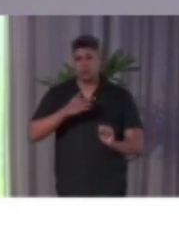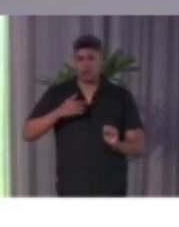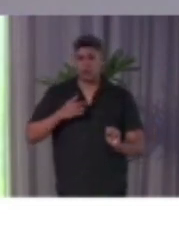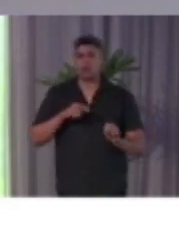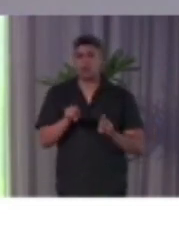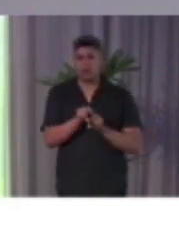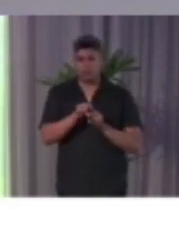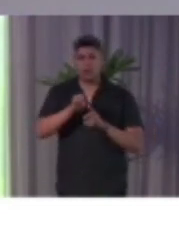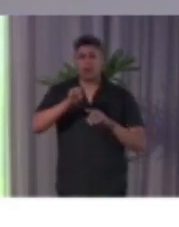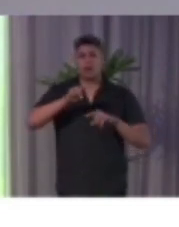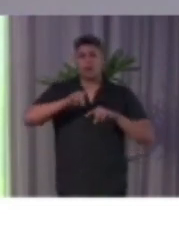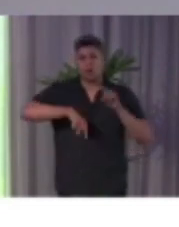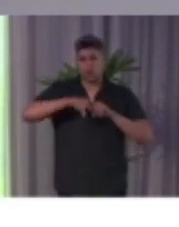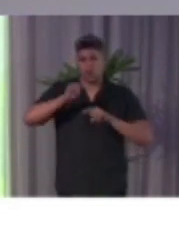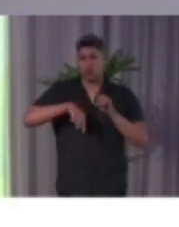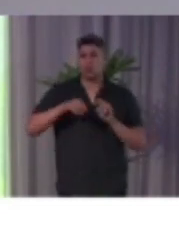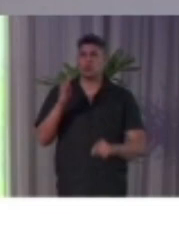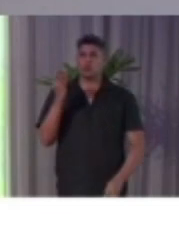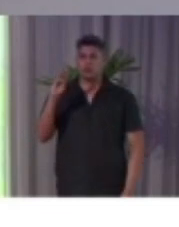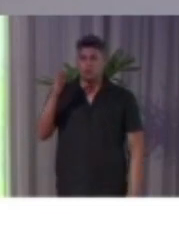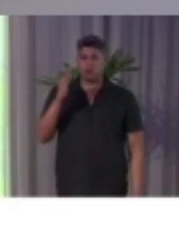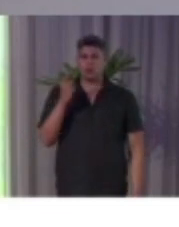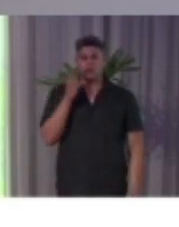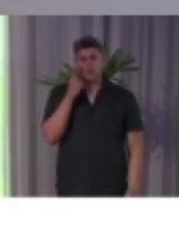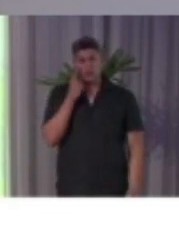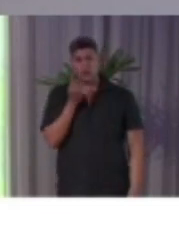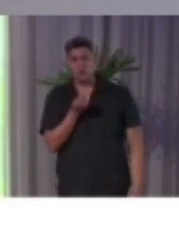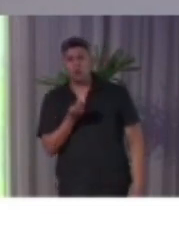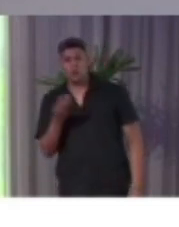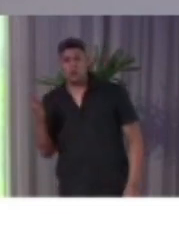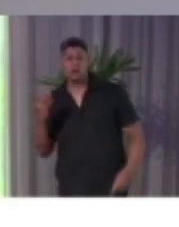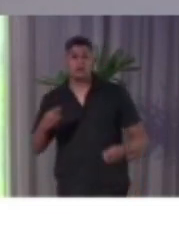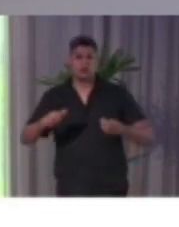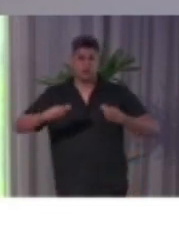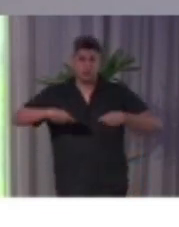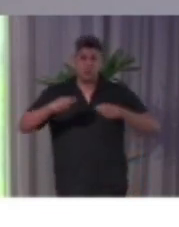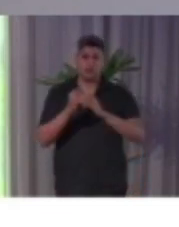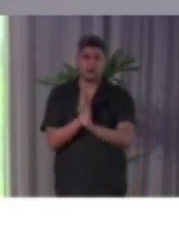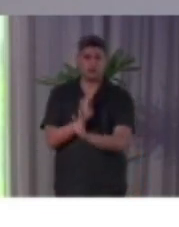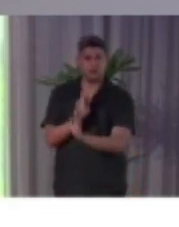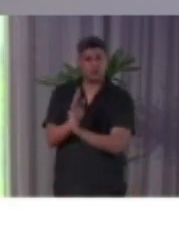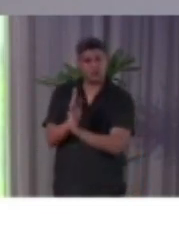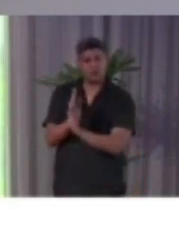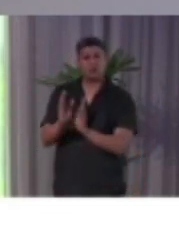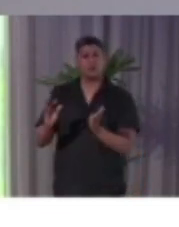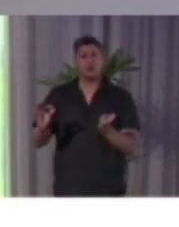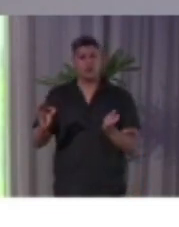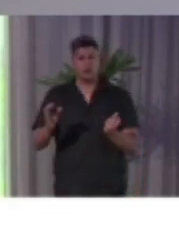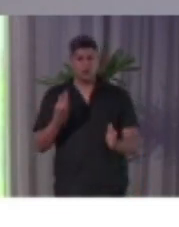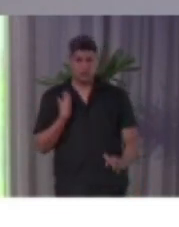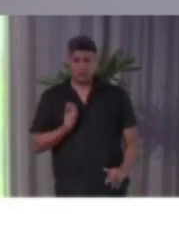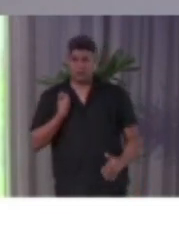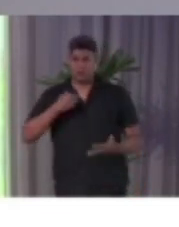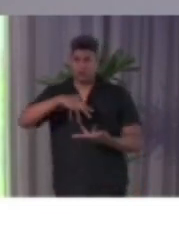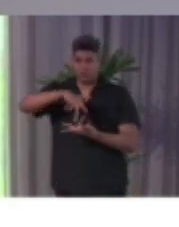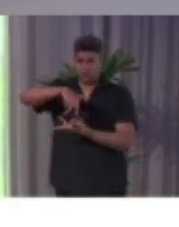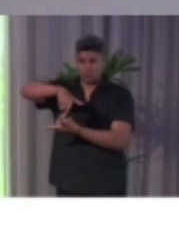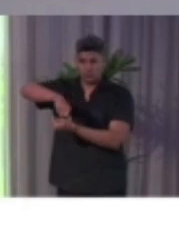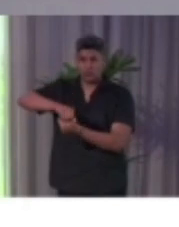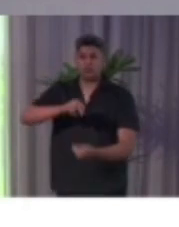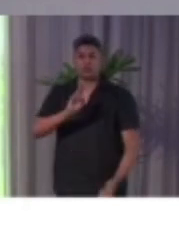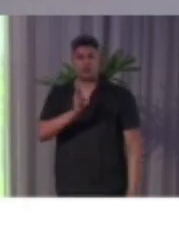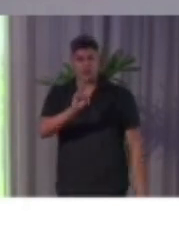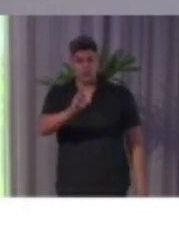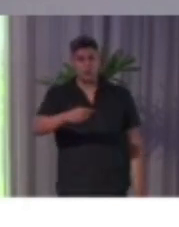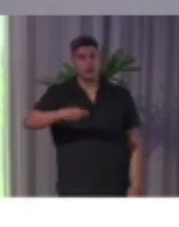Mas imaginem a quantidade de tecnologias em saúde que são pesquisadas, descobertas e registradas mundo afora constantemente. A